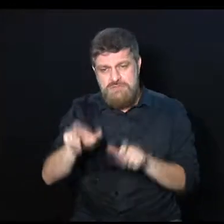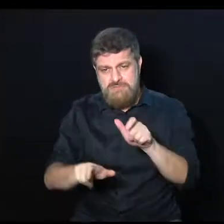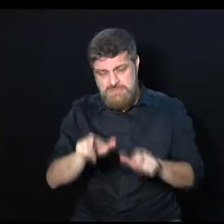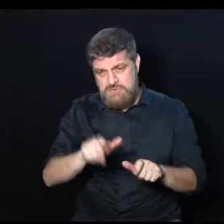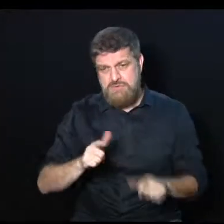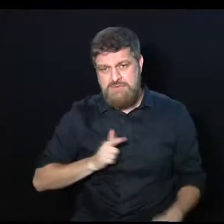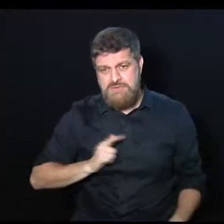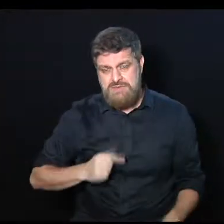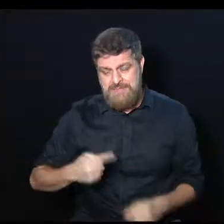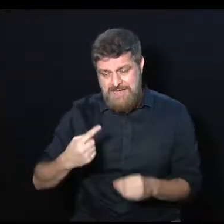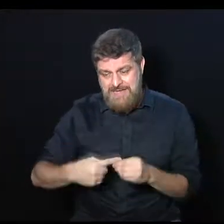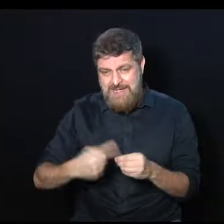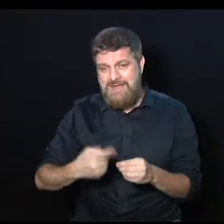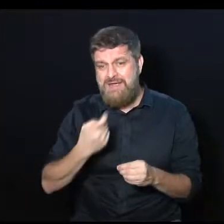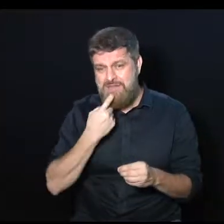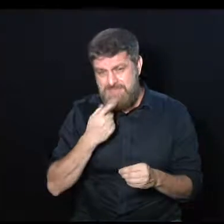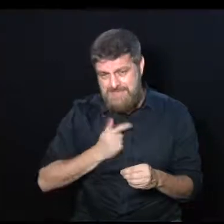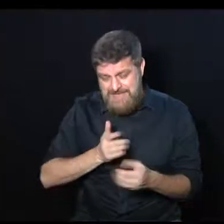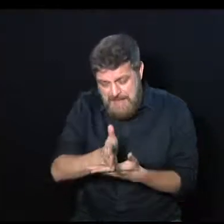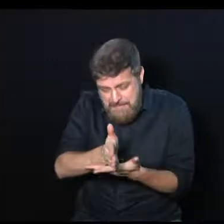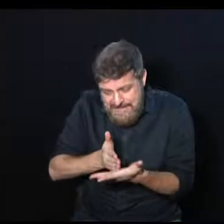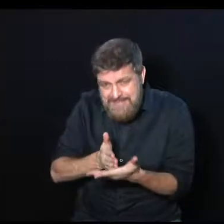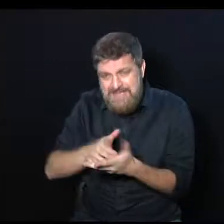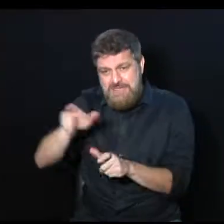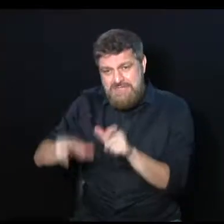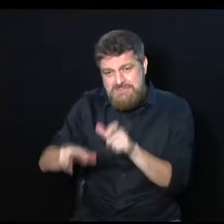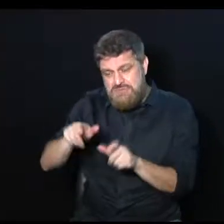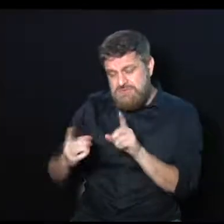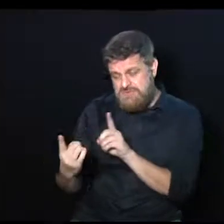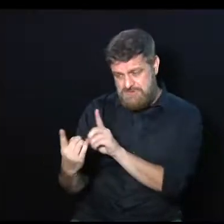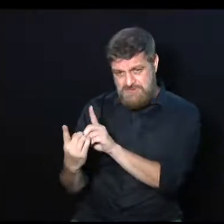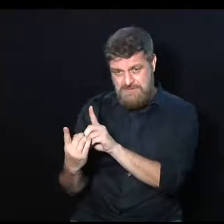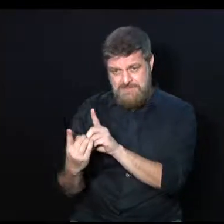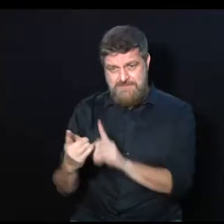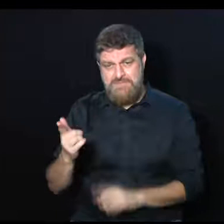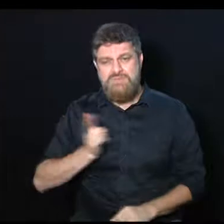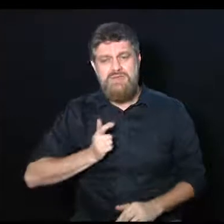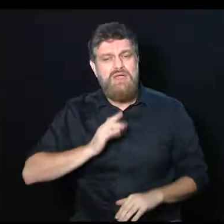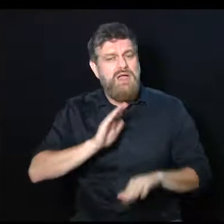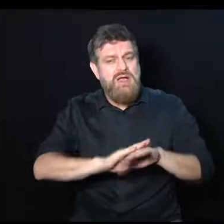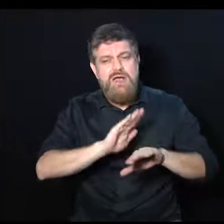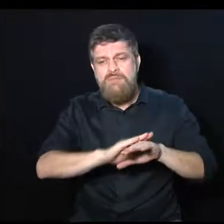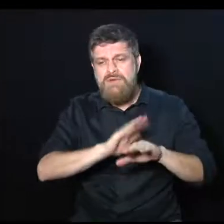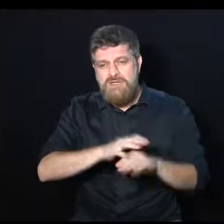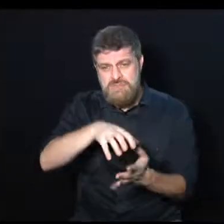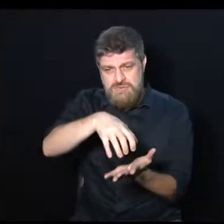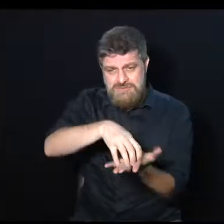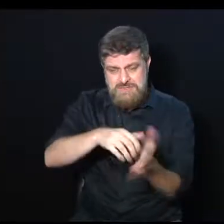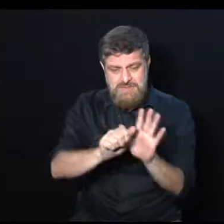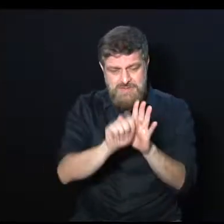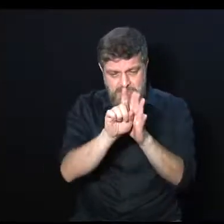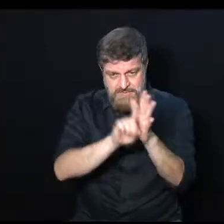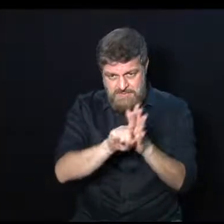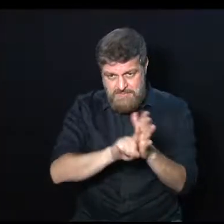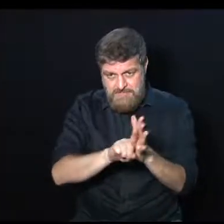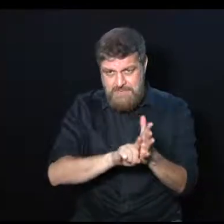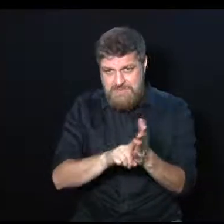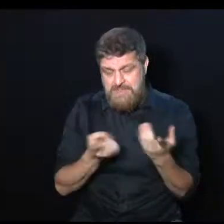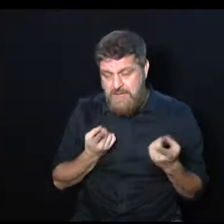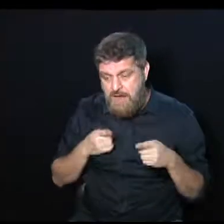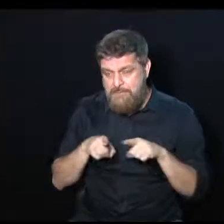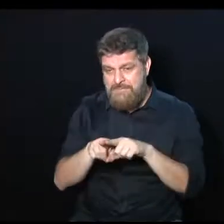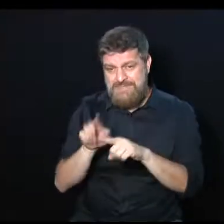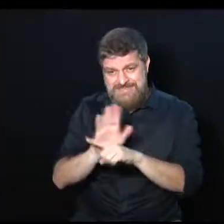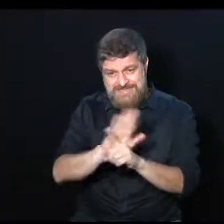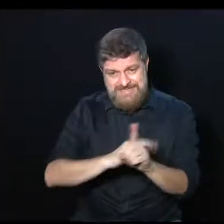provém do município de Campinas. Como atribuições às atividades do CIATOX, a gente tem que ter uma ação integrada com a assistência e na